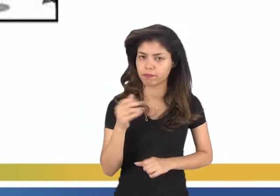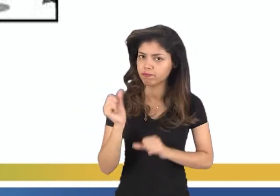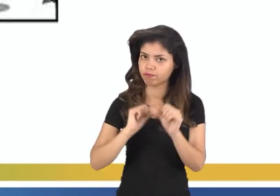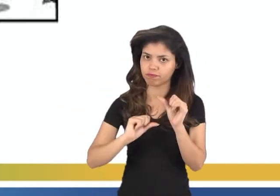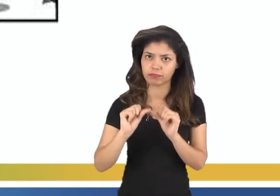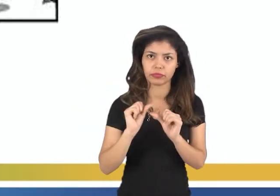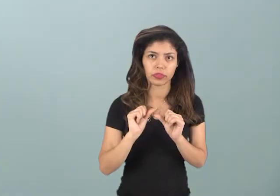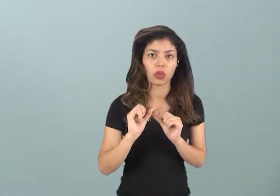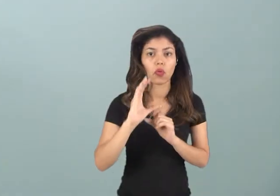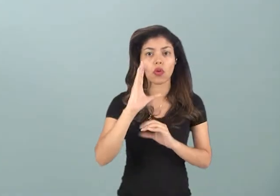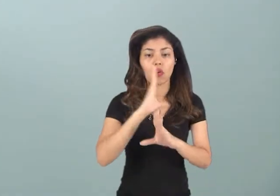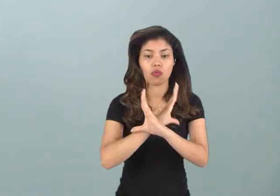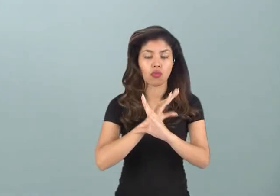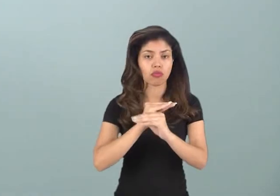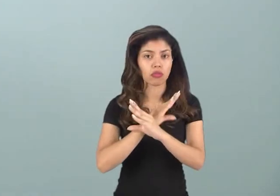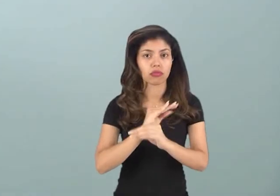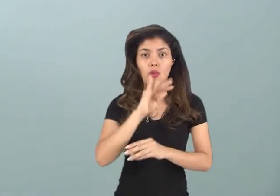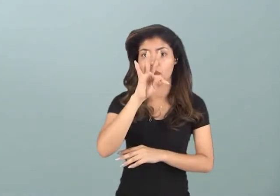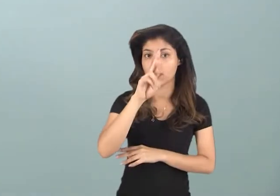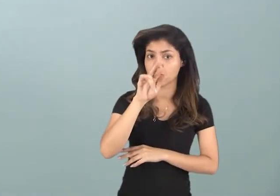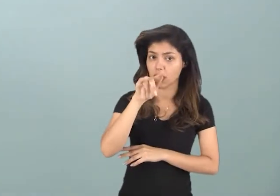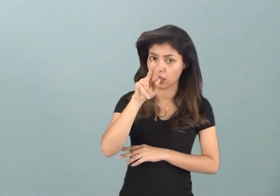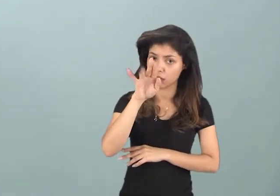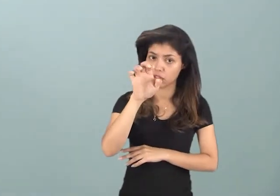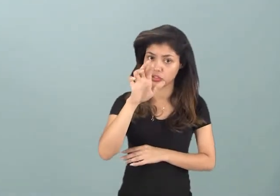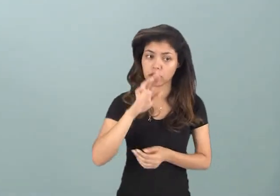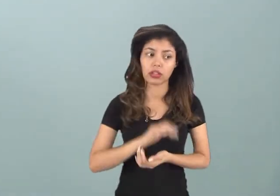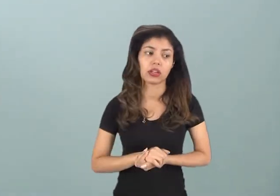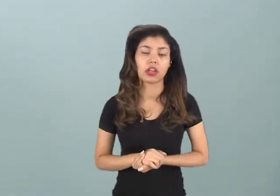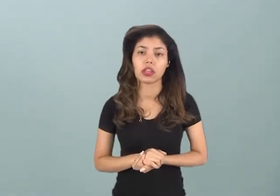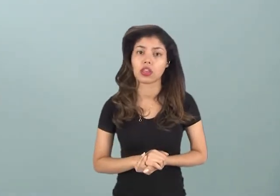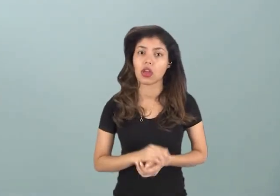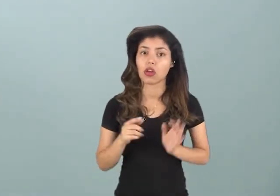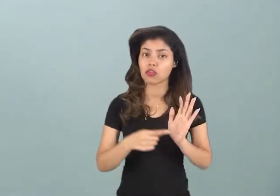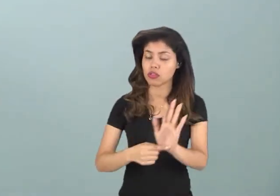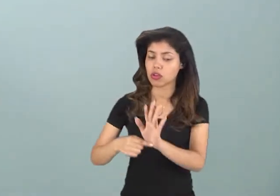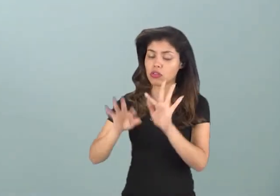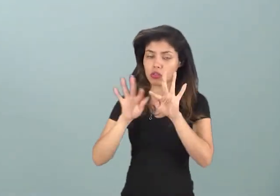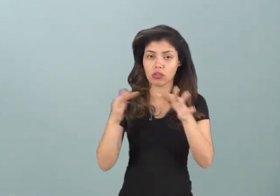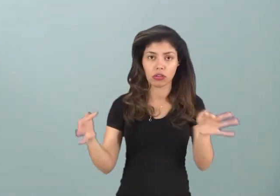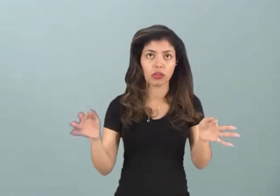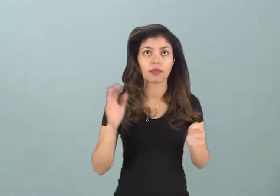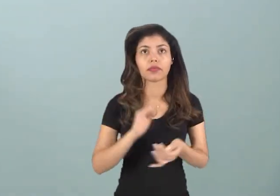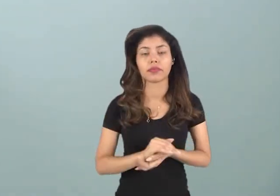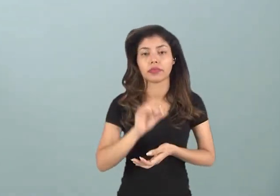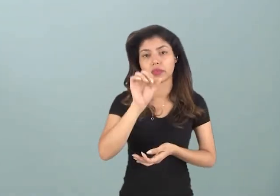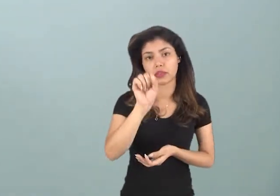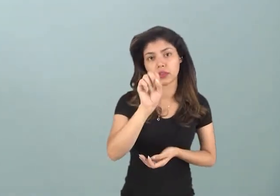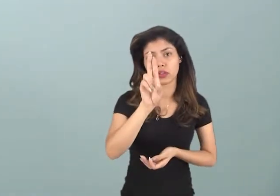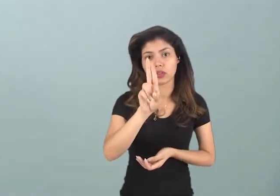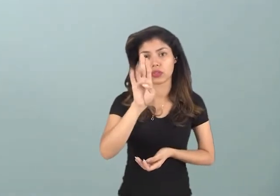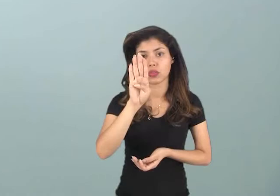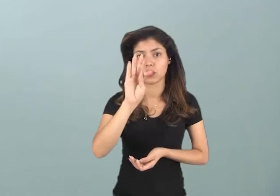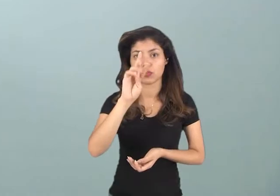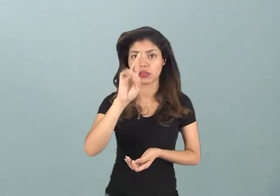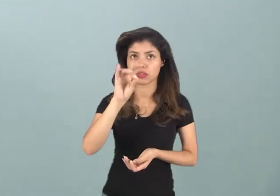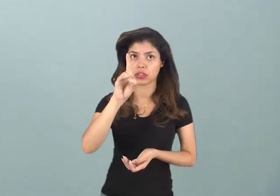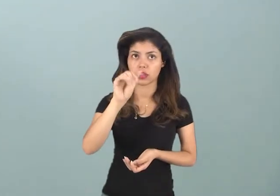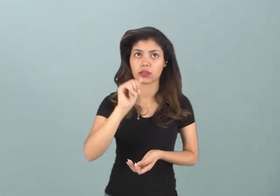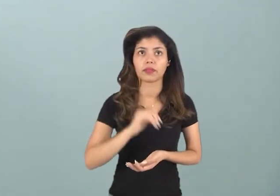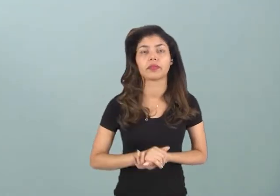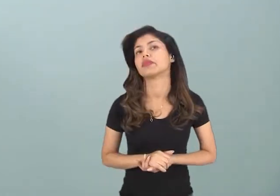conjunção integrante. Se ele é uma conjunção integrante, estamos diante de uma oração subordinada que é do tipo